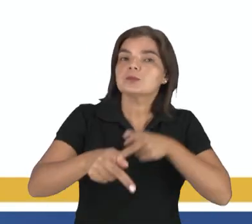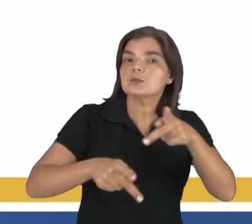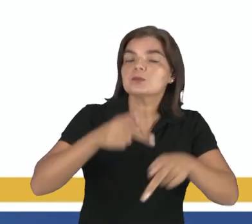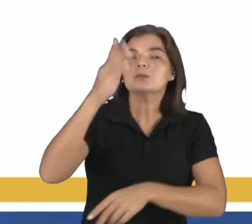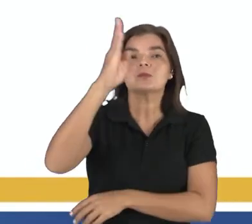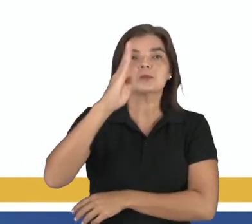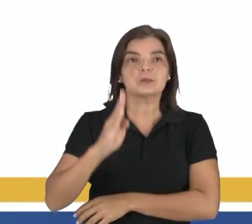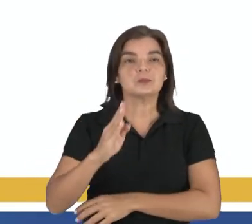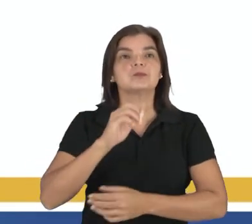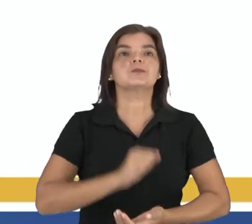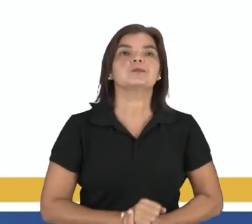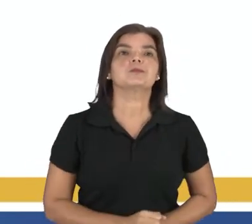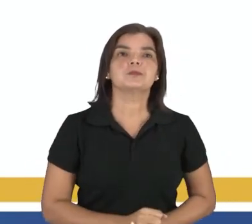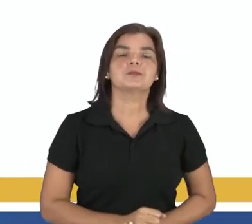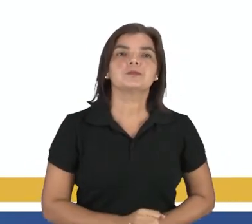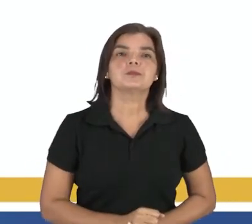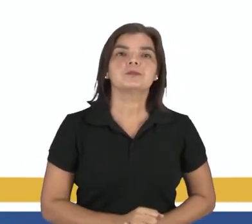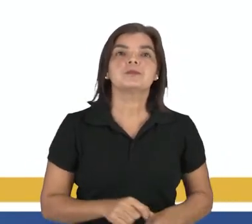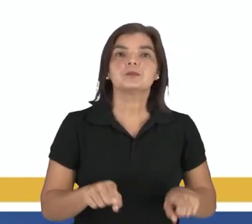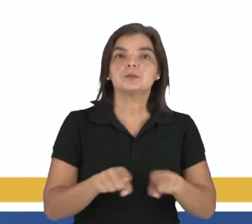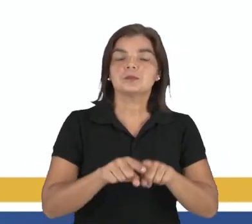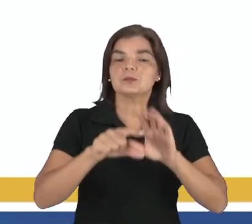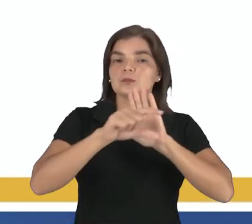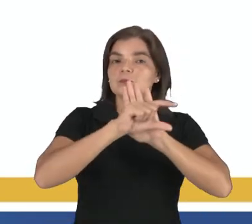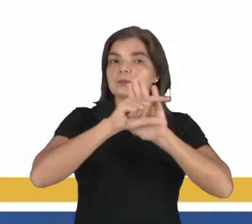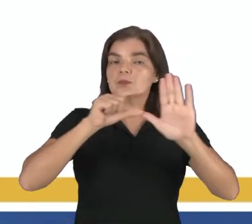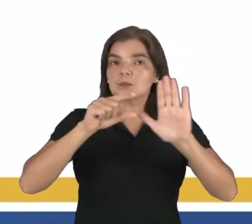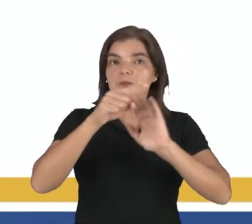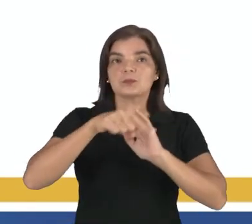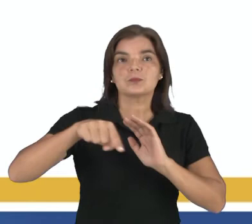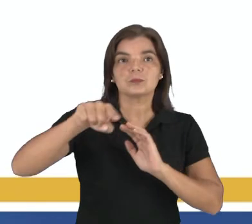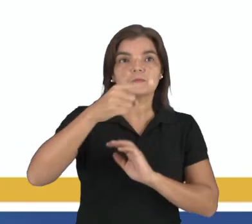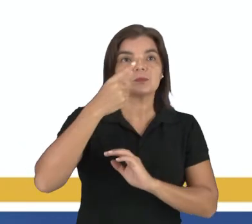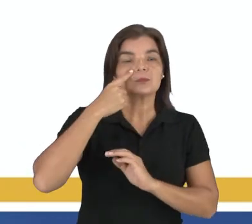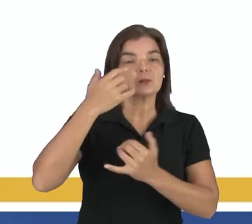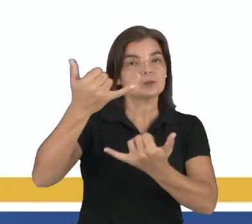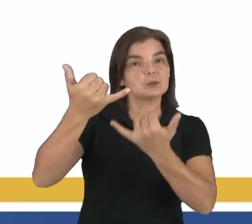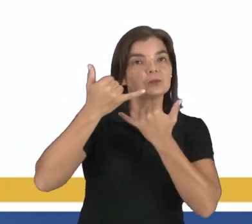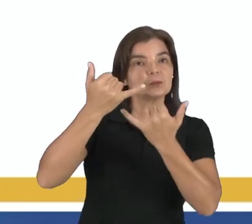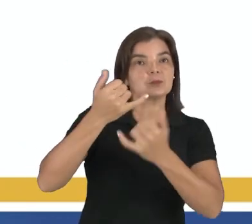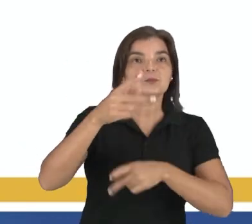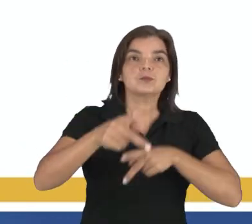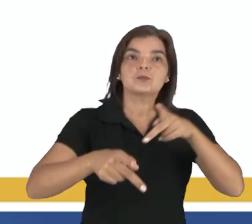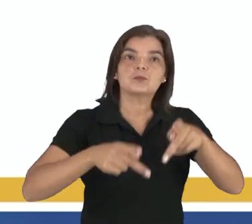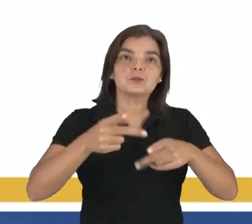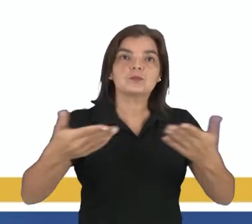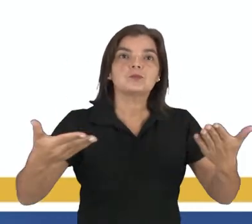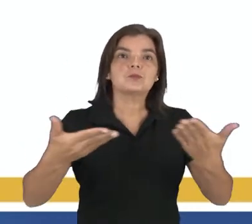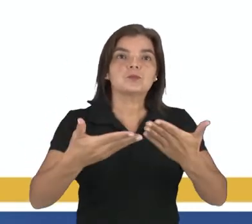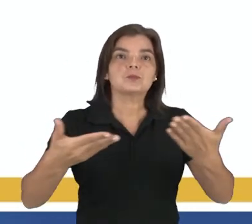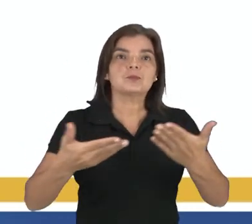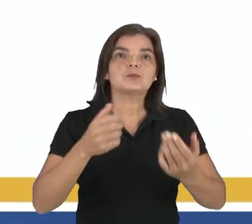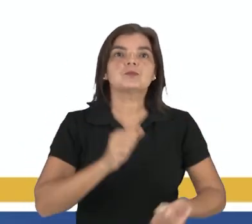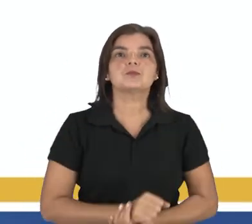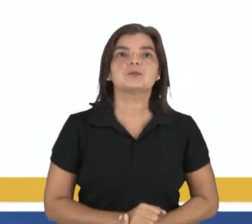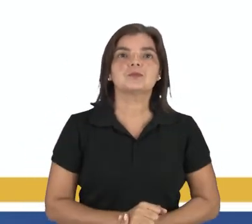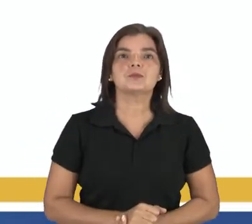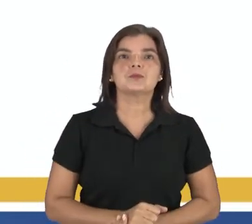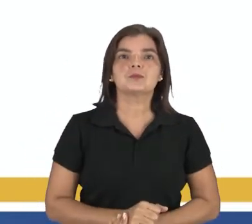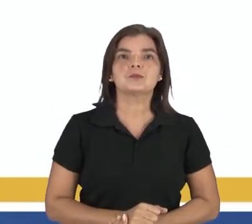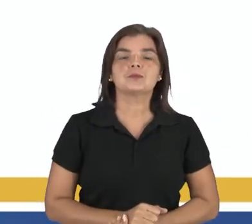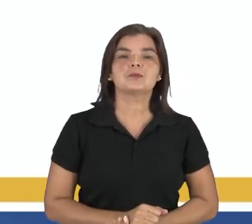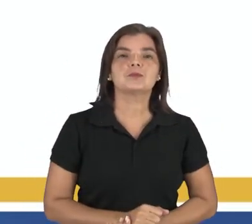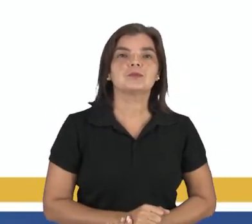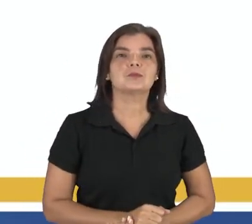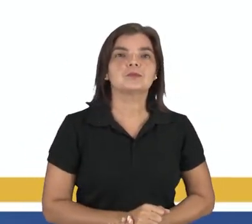a população brasileira. E aí tem um trechozinho onde o IBGE estima que a população atual é